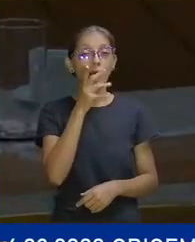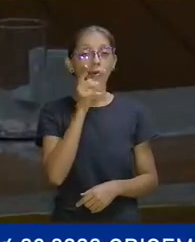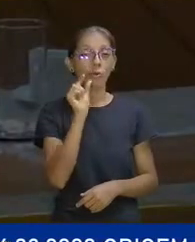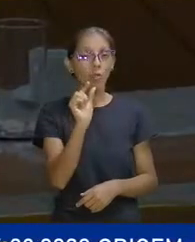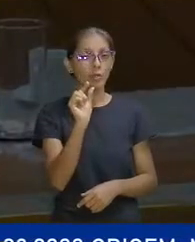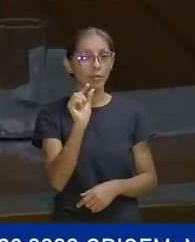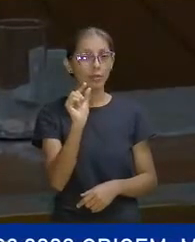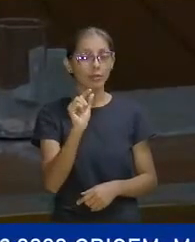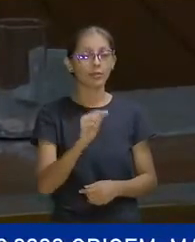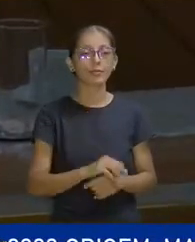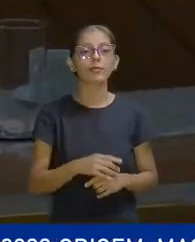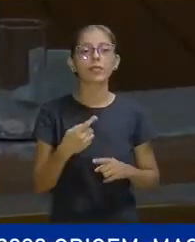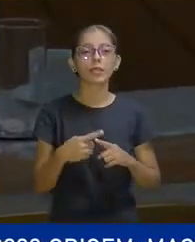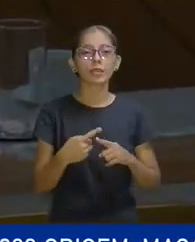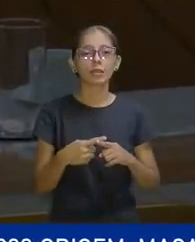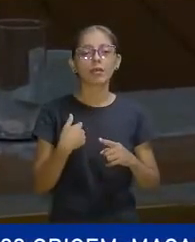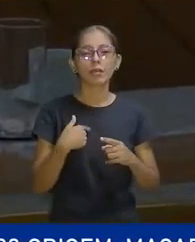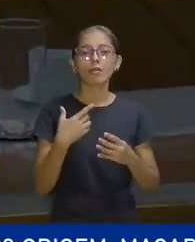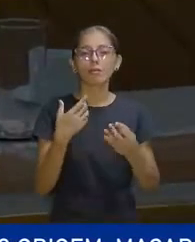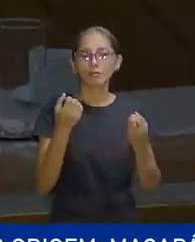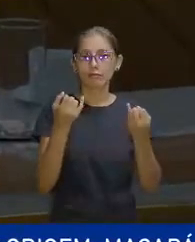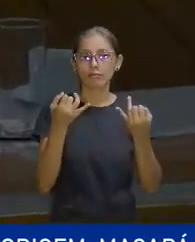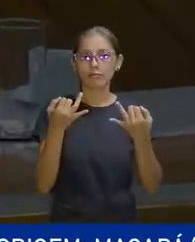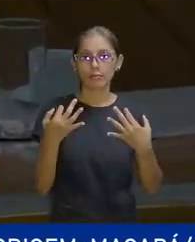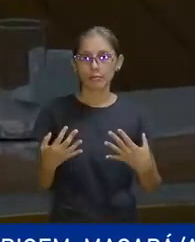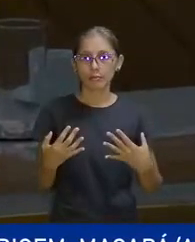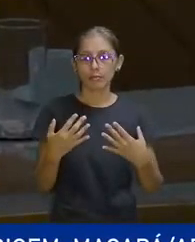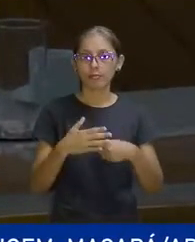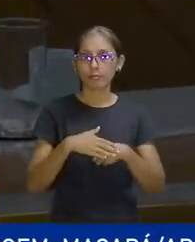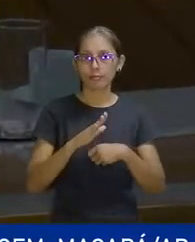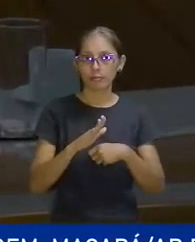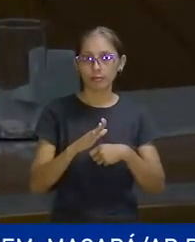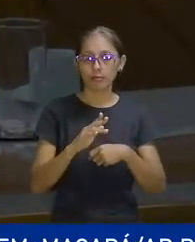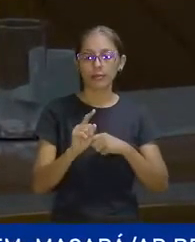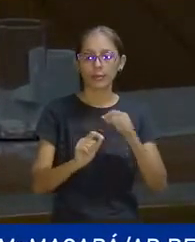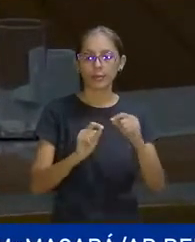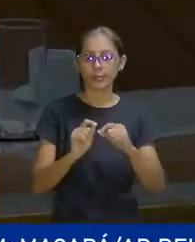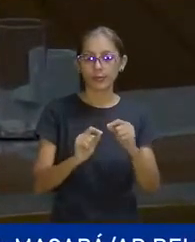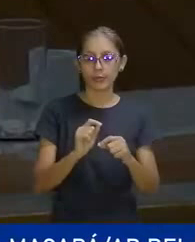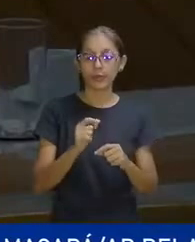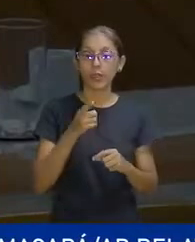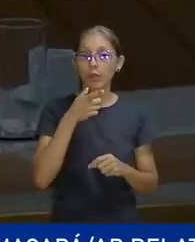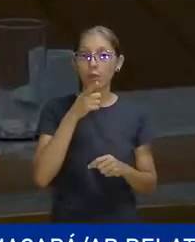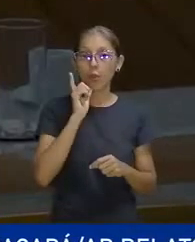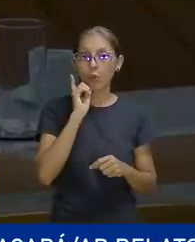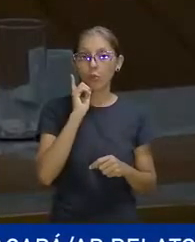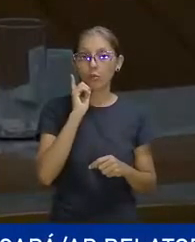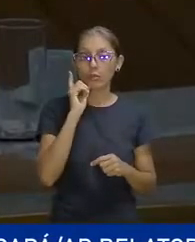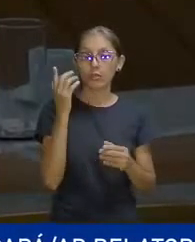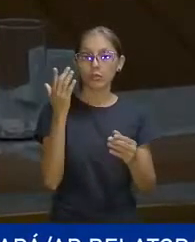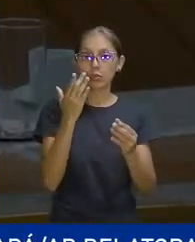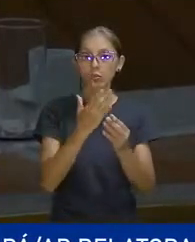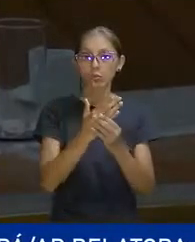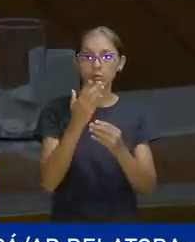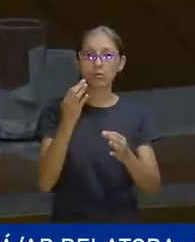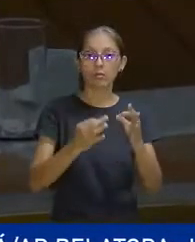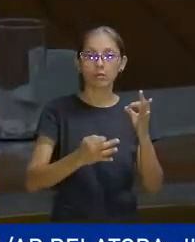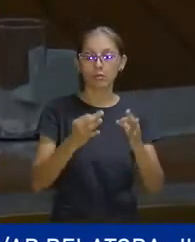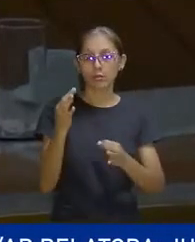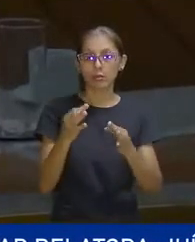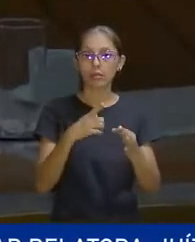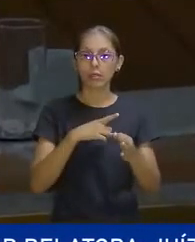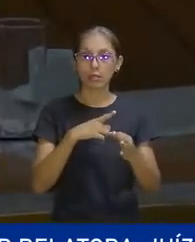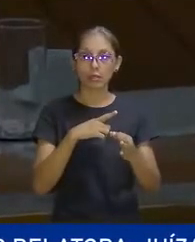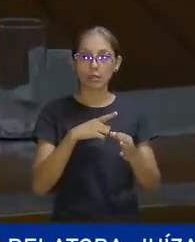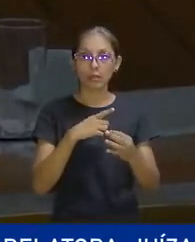como todos de algum modo já fizeram, embora que en passant, sobre o que foi julgado ontem. A situação que nós enfrentamos